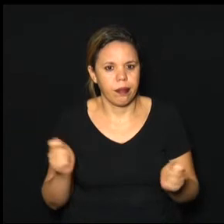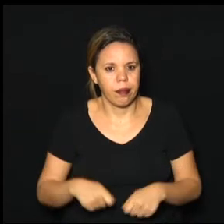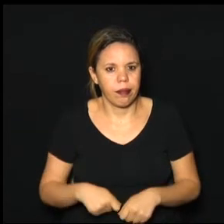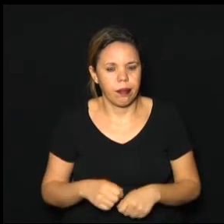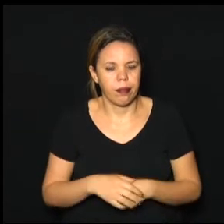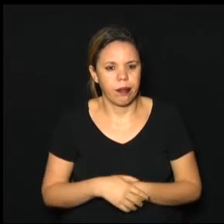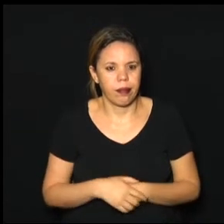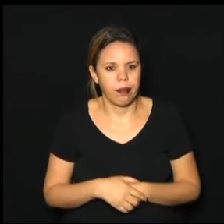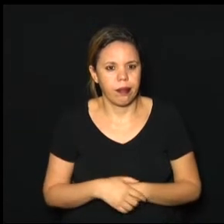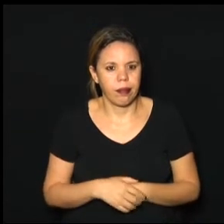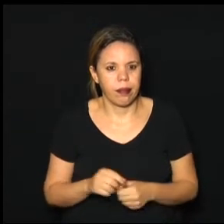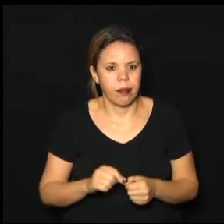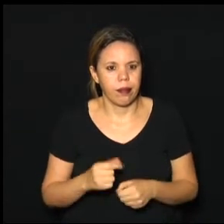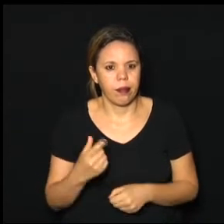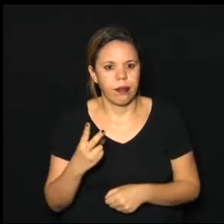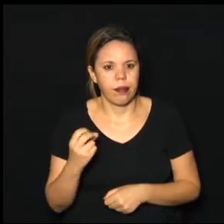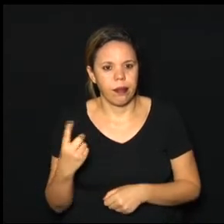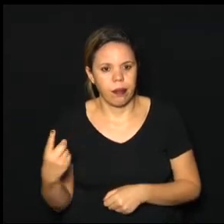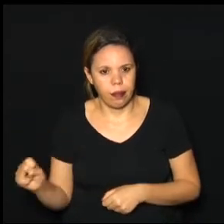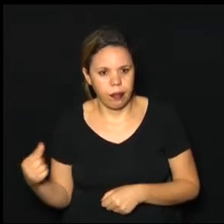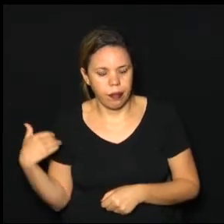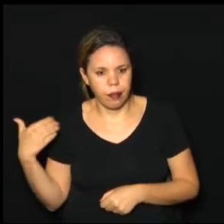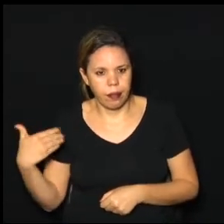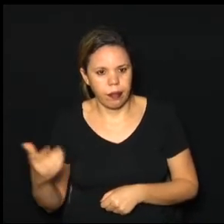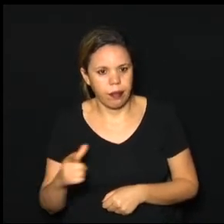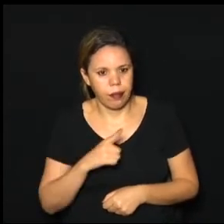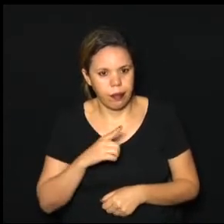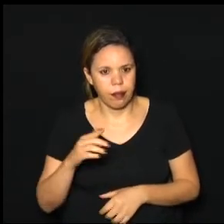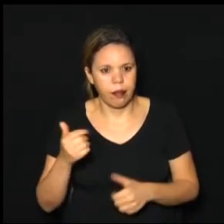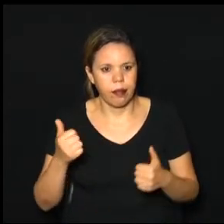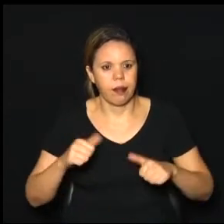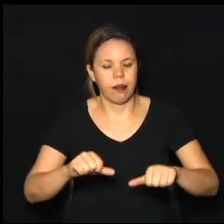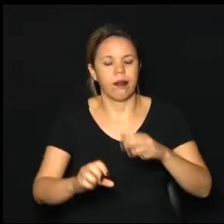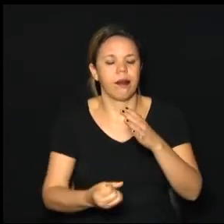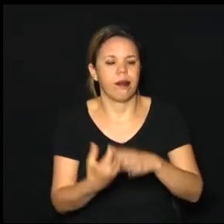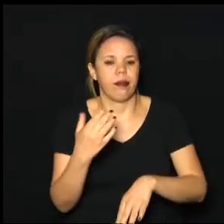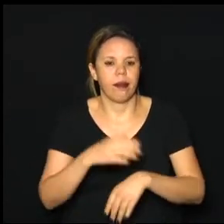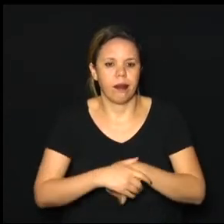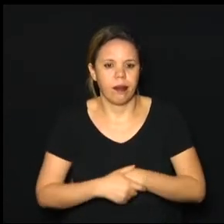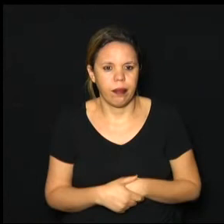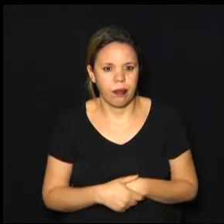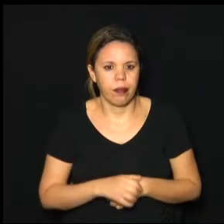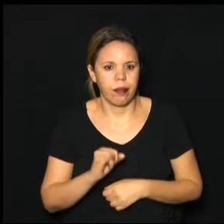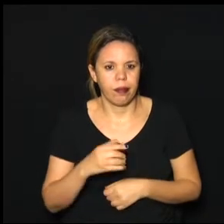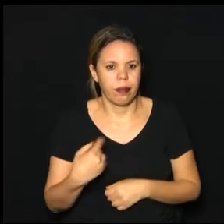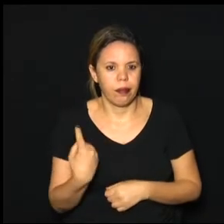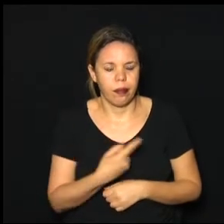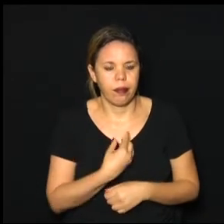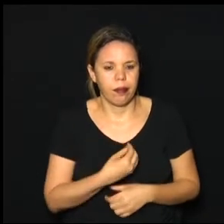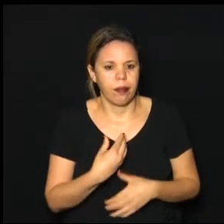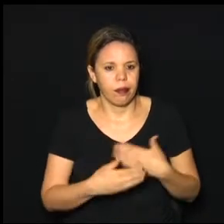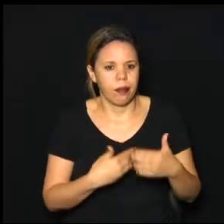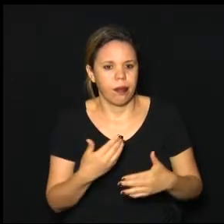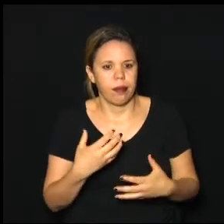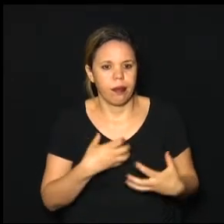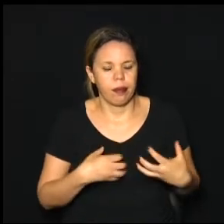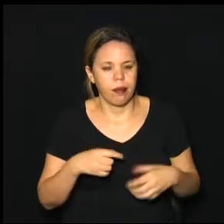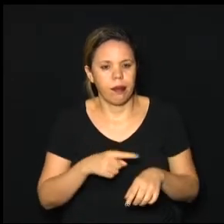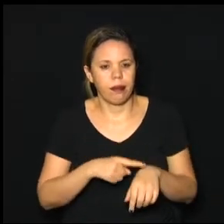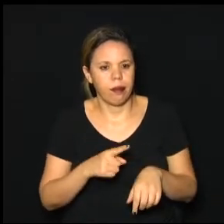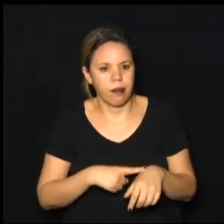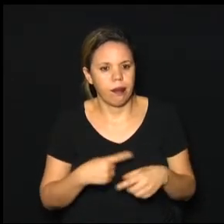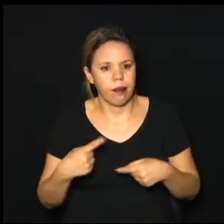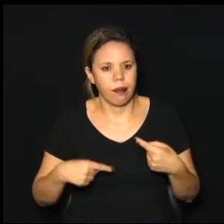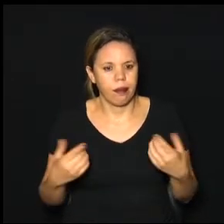prever, já foi assim em 2018 e tende a piorar. Vivemos aí um momento conturbado na política, não